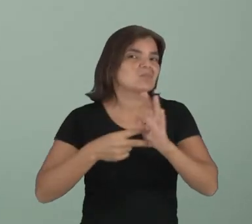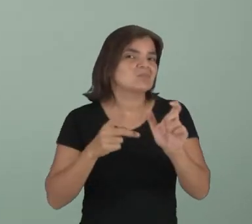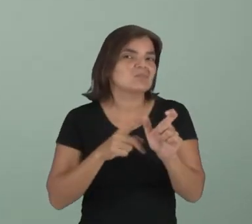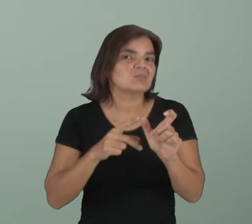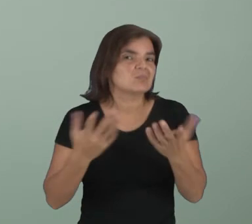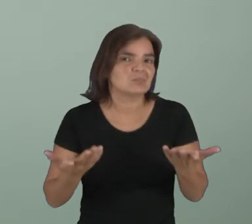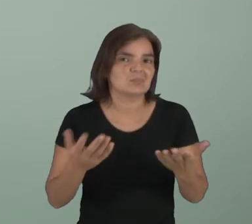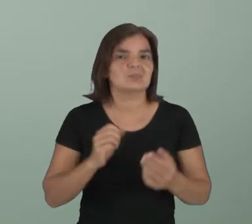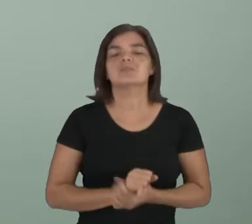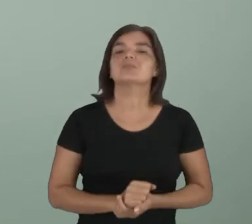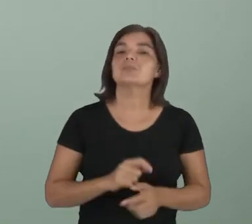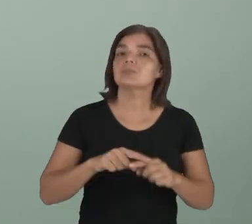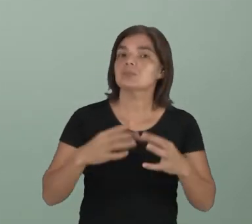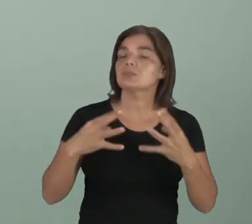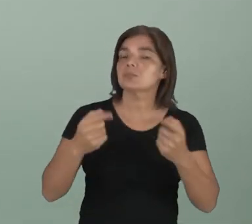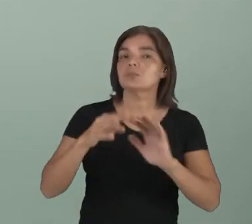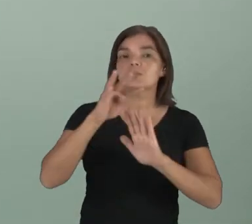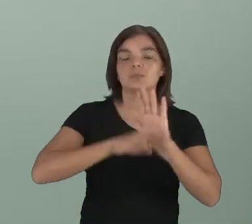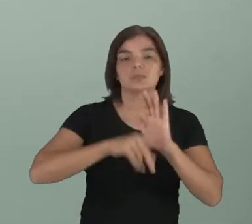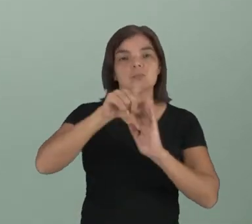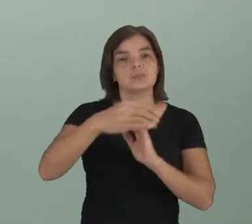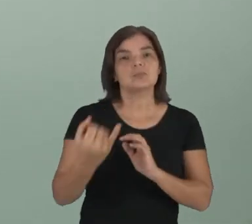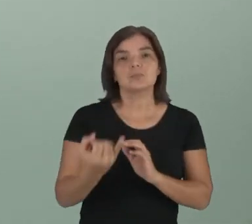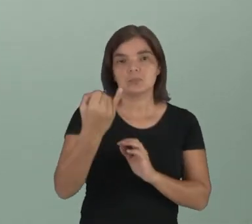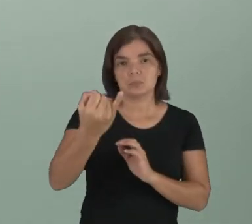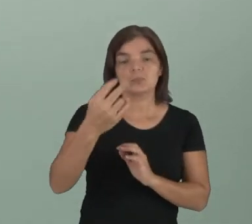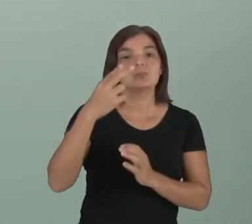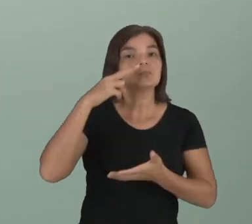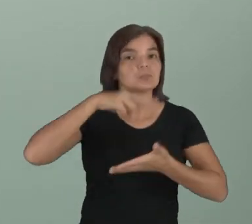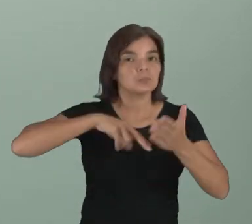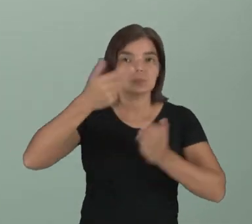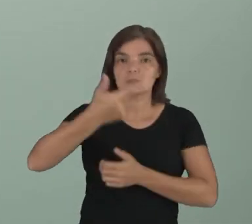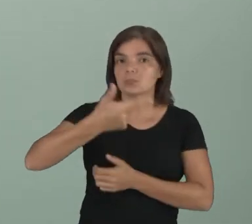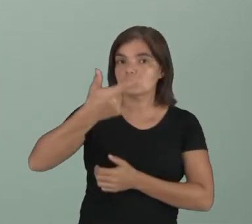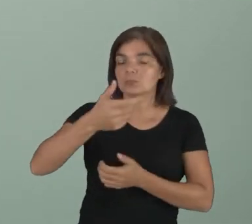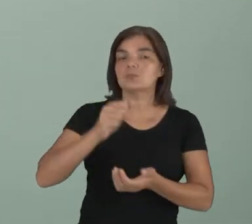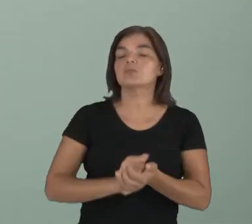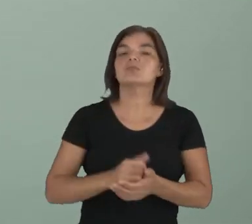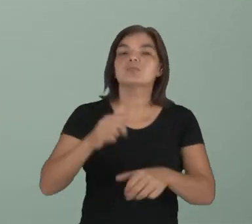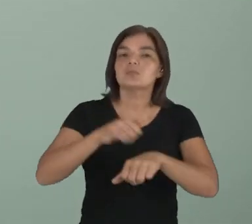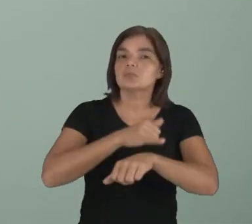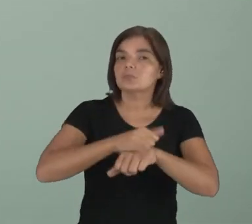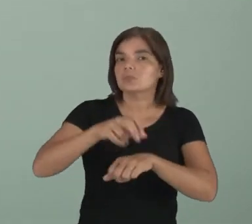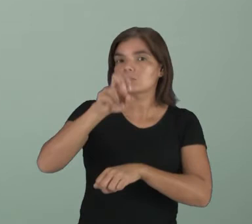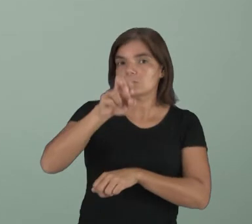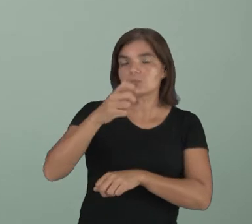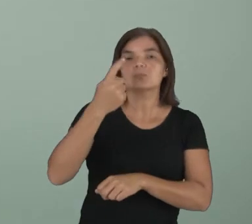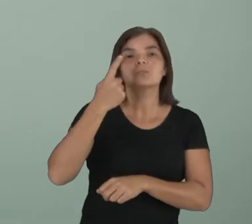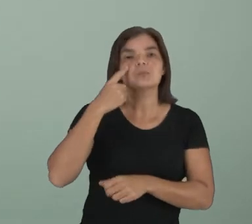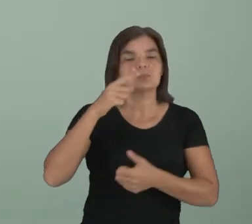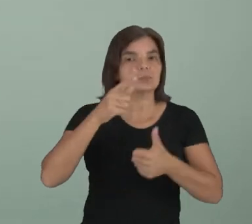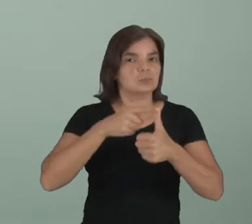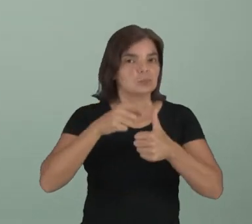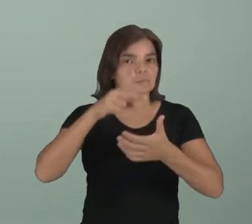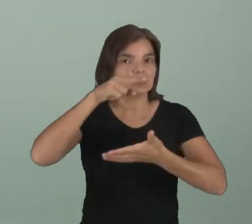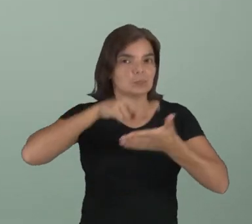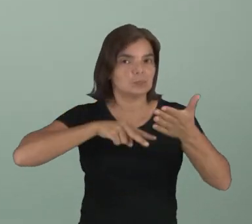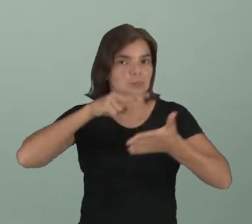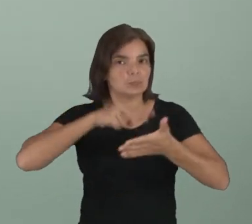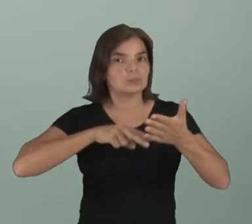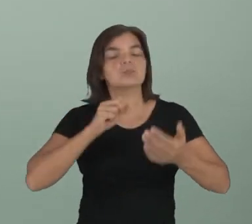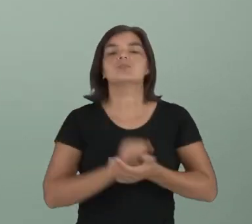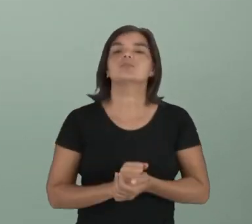significados das palavras. Todo o texto é importante uma releitura. Na estratégia 5, após ser feita a primeira